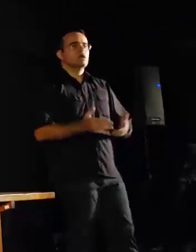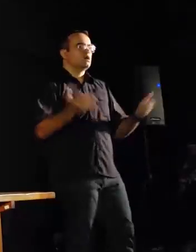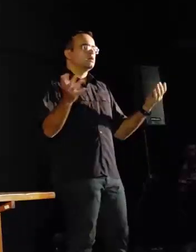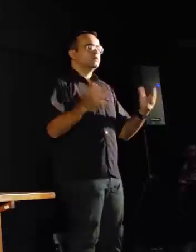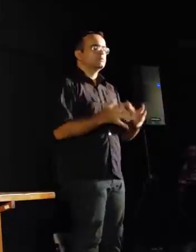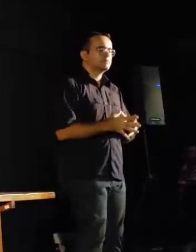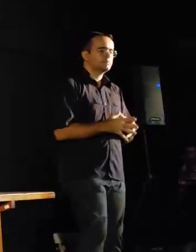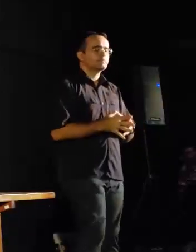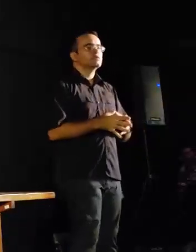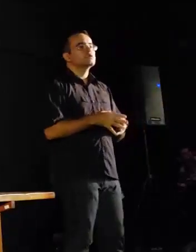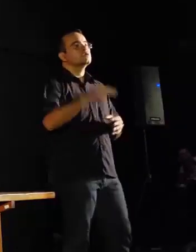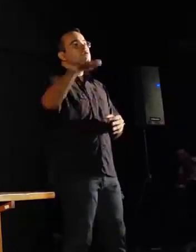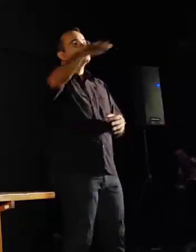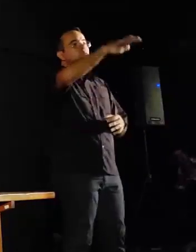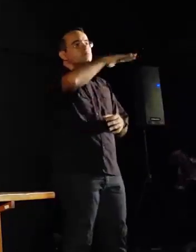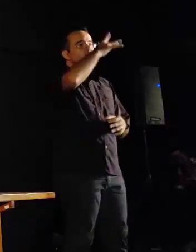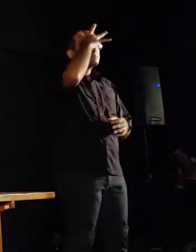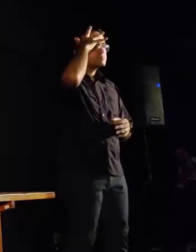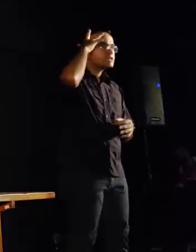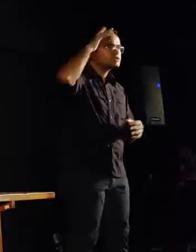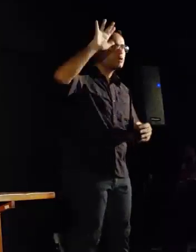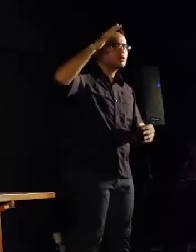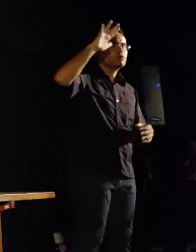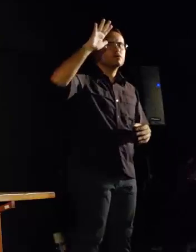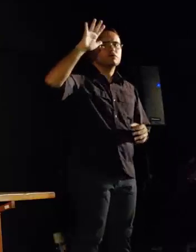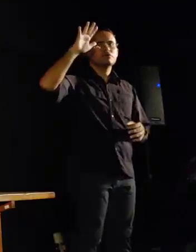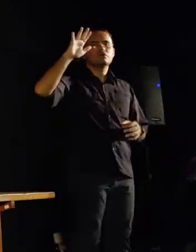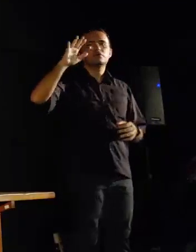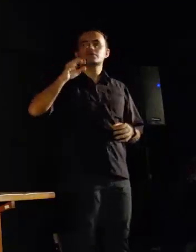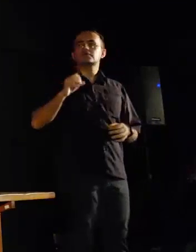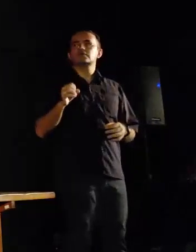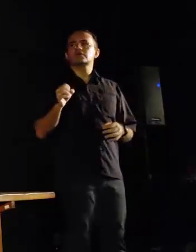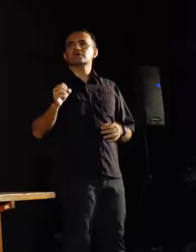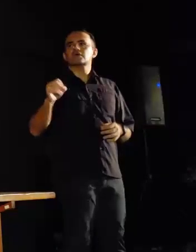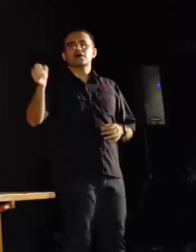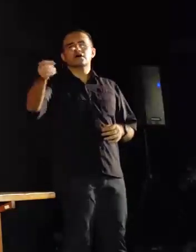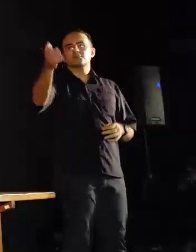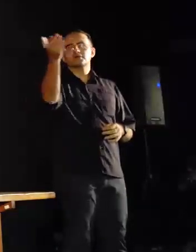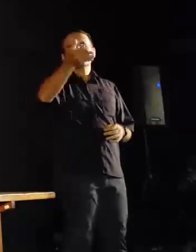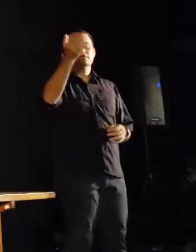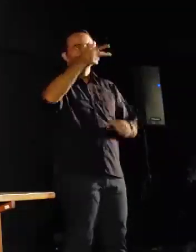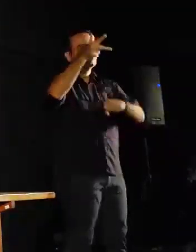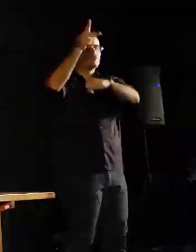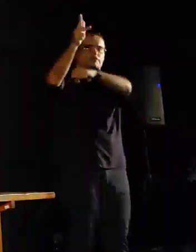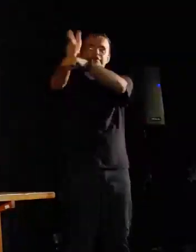Não. Pessoal, mais uma vez. Tá bom. É muito alto, não dá para pegar não. Tá bom.